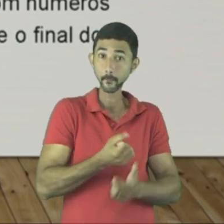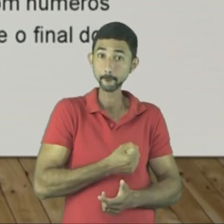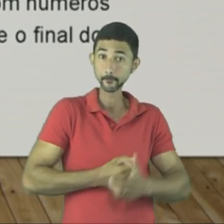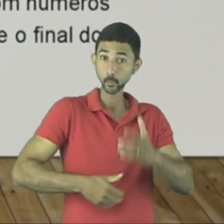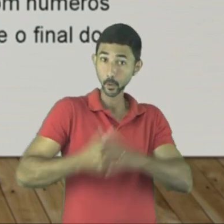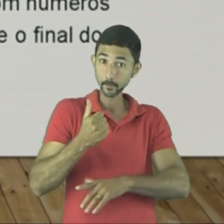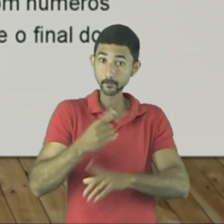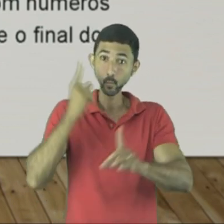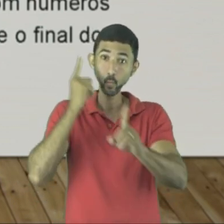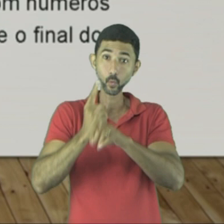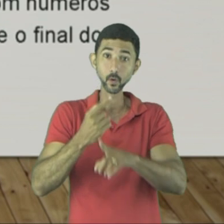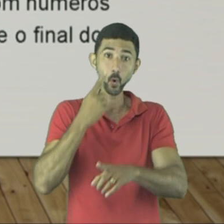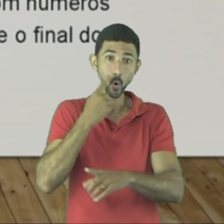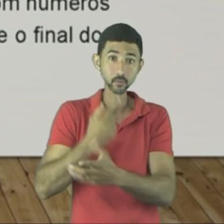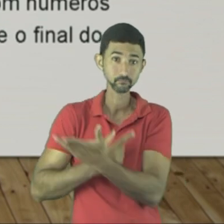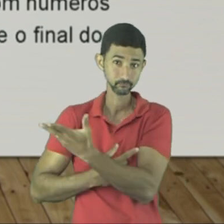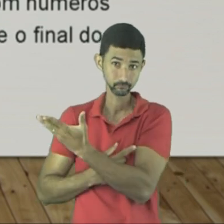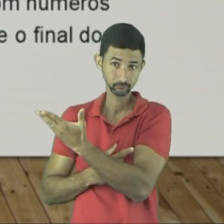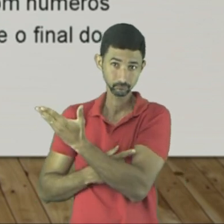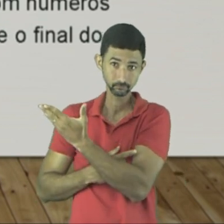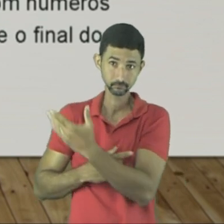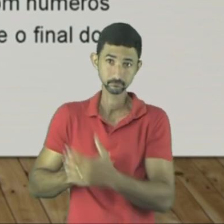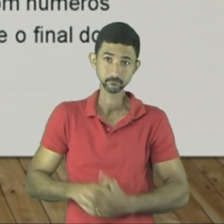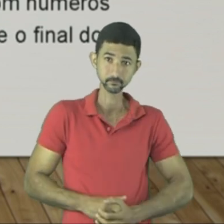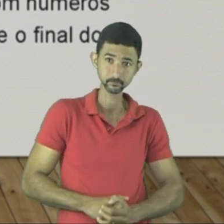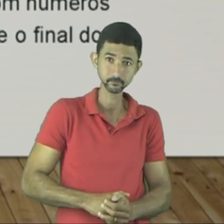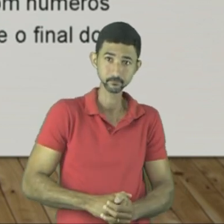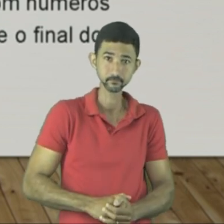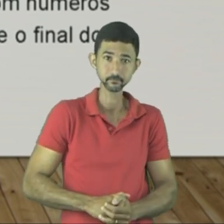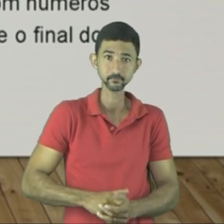só, galerinha, presta atenção aí, ó.